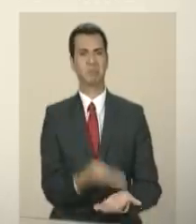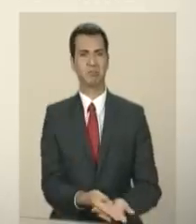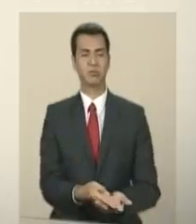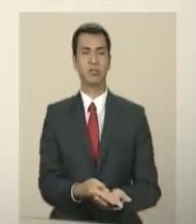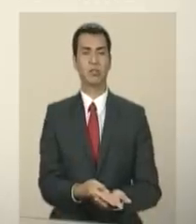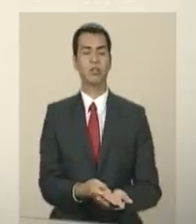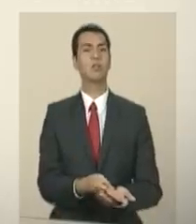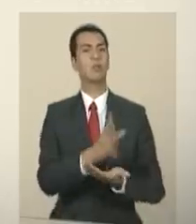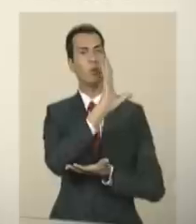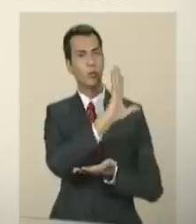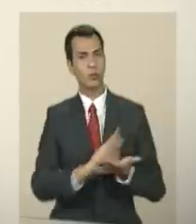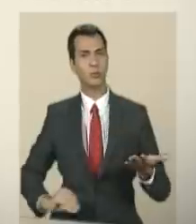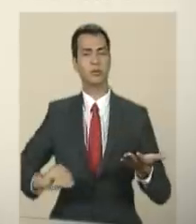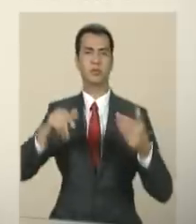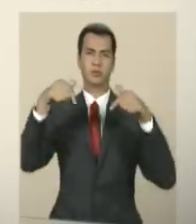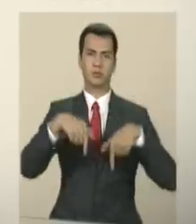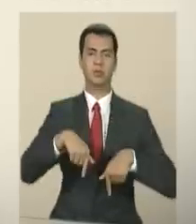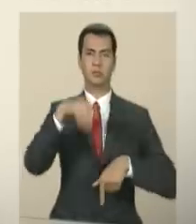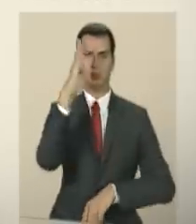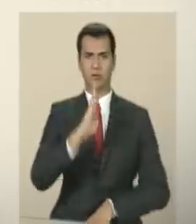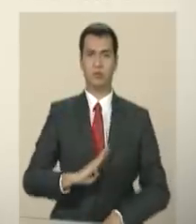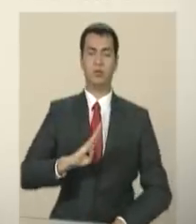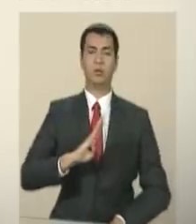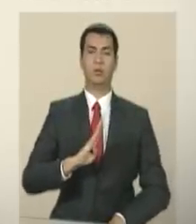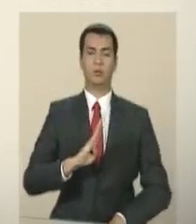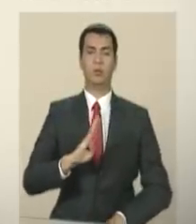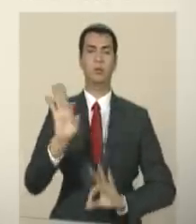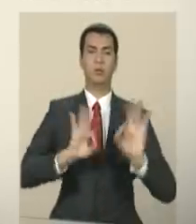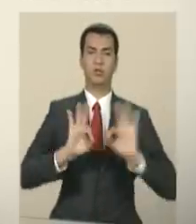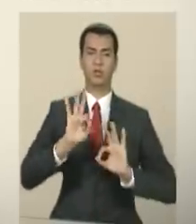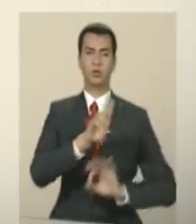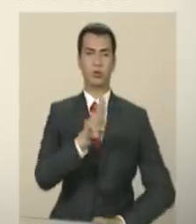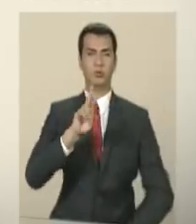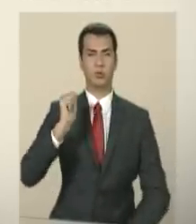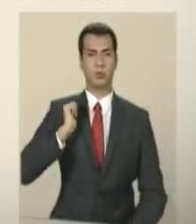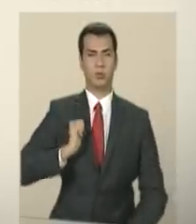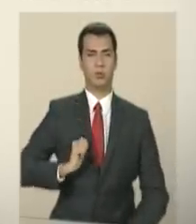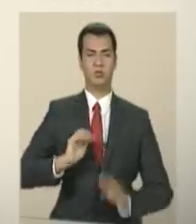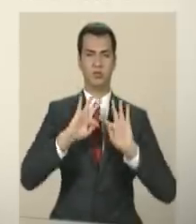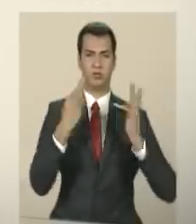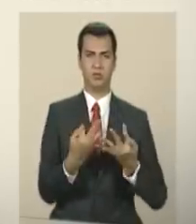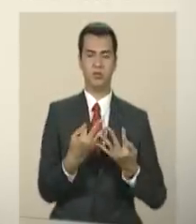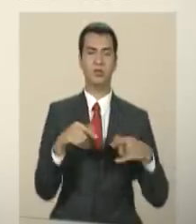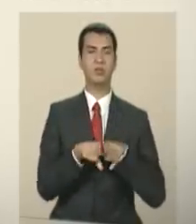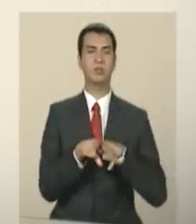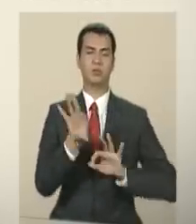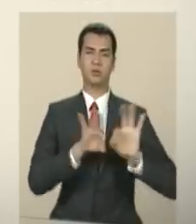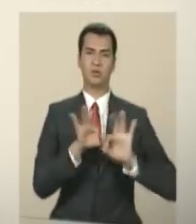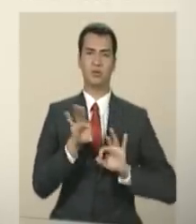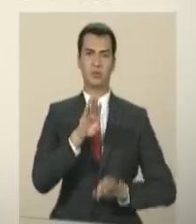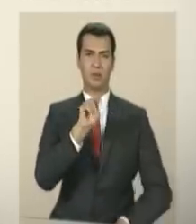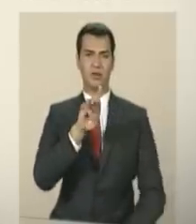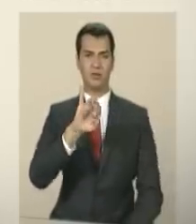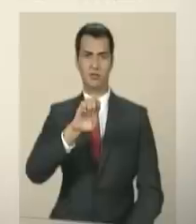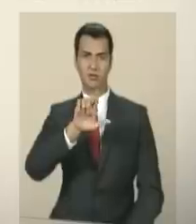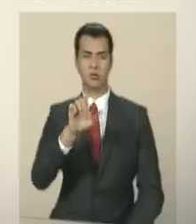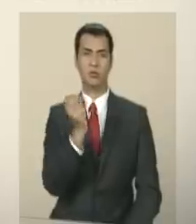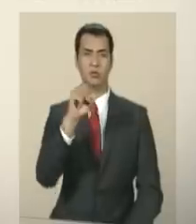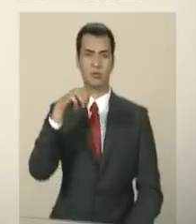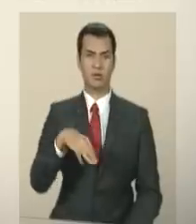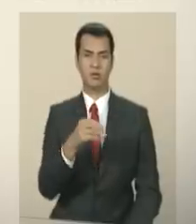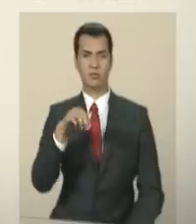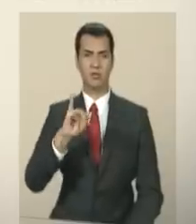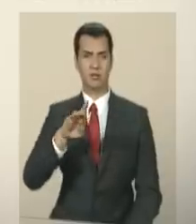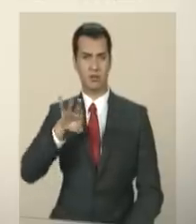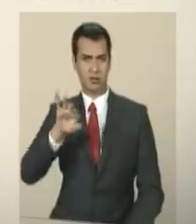se inspirou em parte no Bolsa Família e no programa Brasil sem miséria e no documento final da reunião do